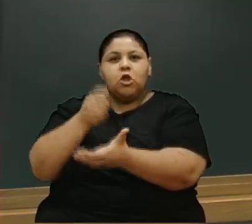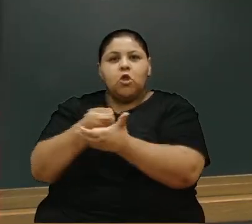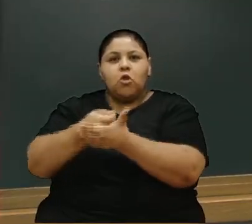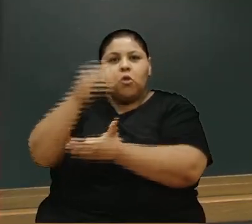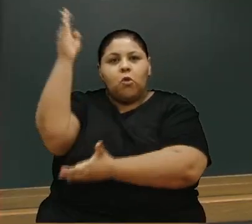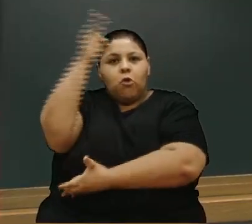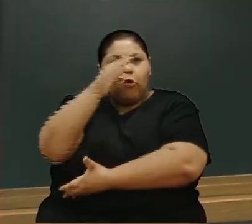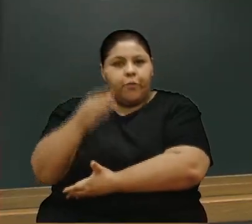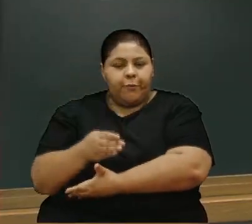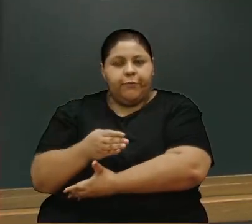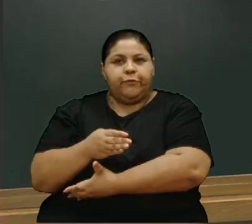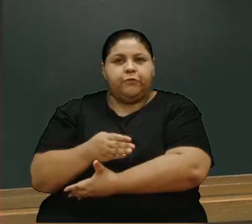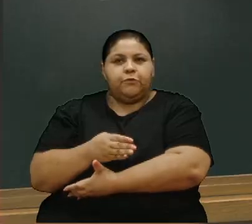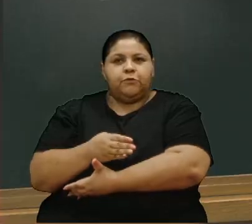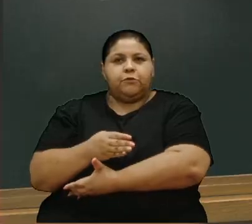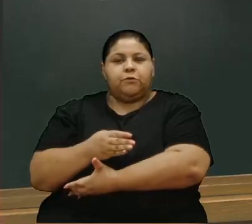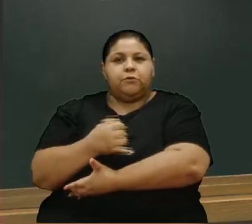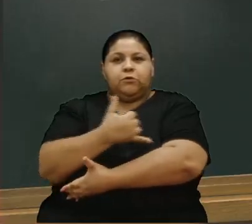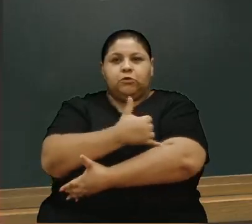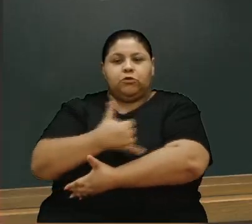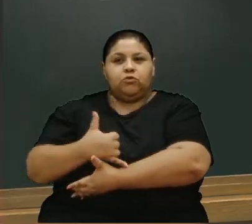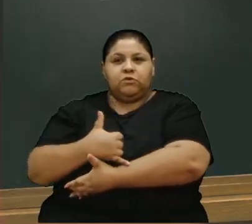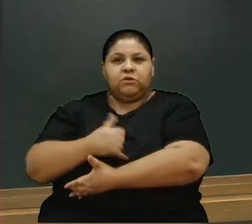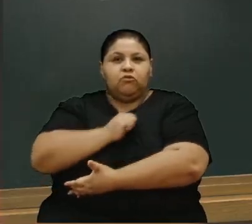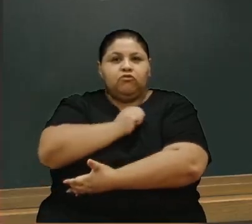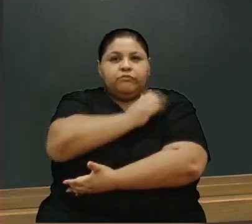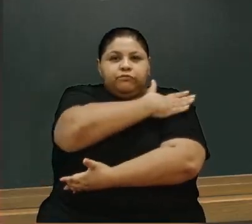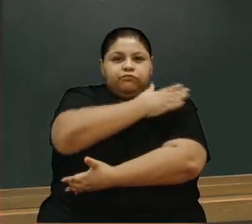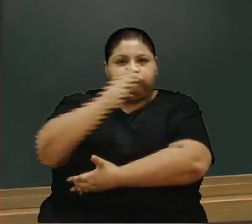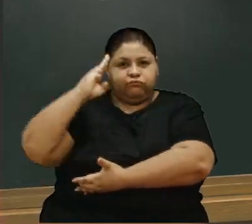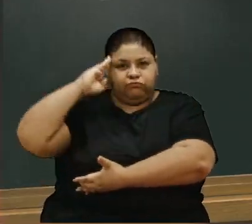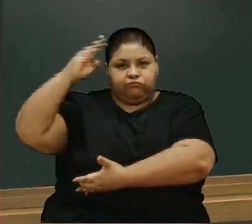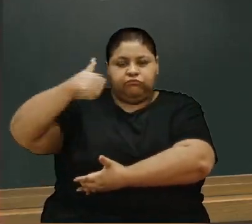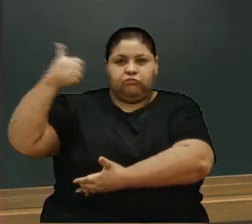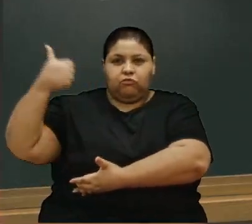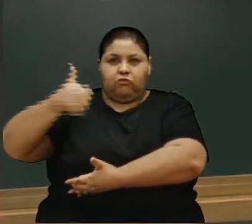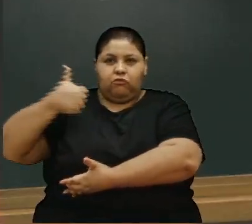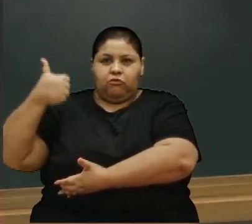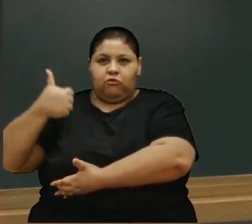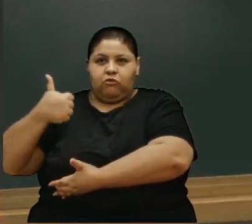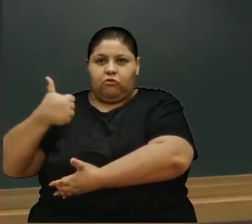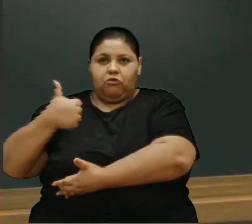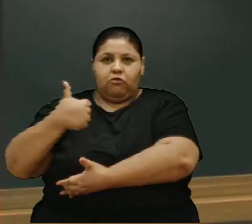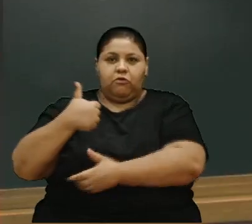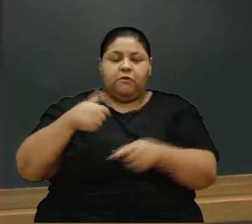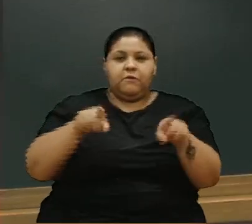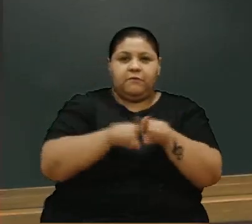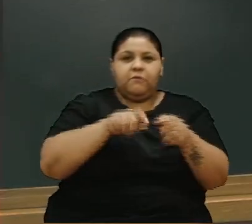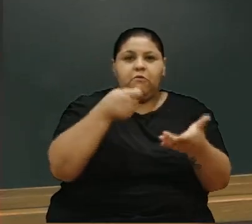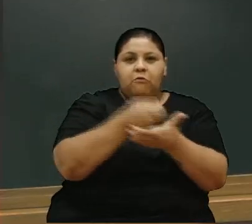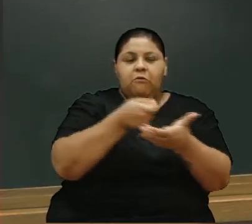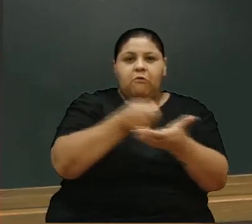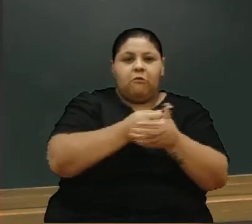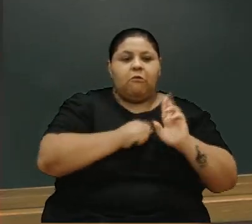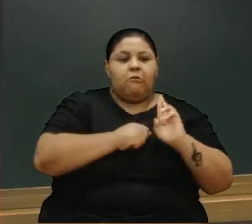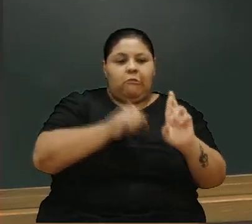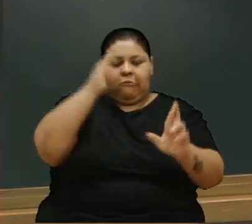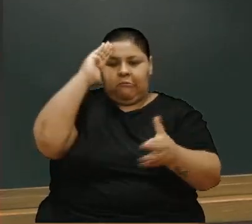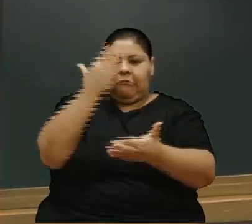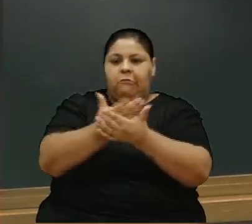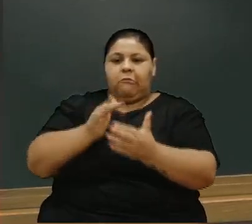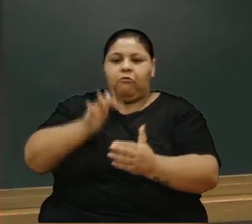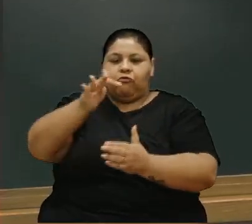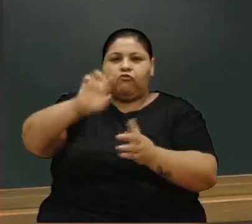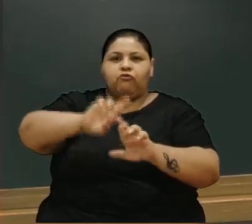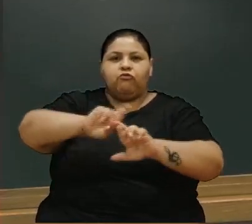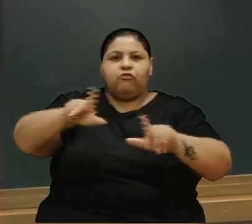uma luta que passou duas ditaduras, uma ditadura militar e uma luta que representa muito para aqueles que acreditam em um futuro